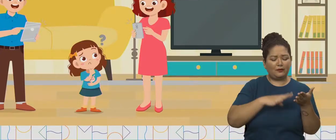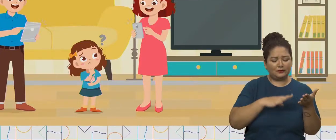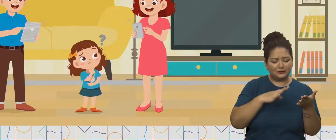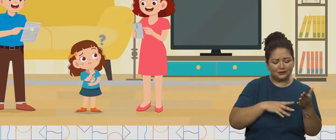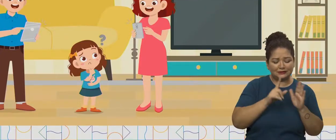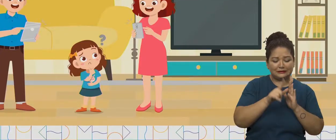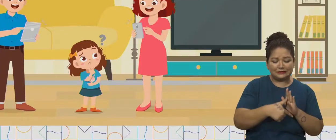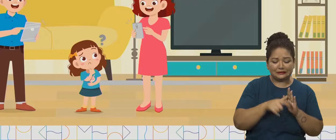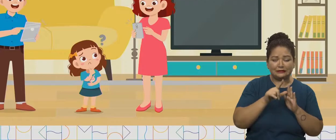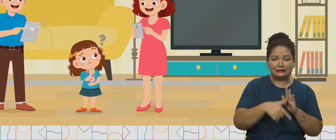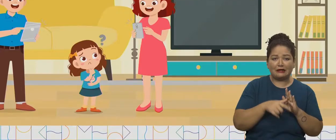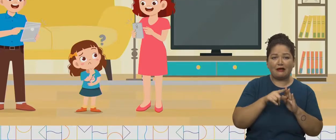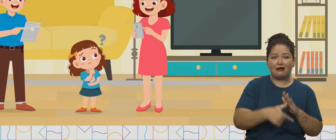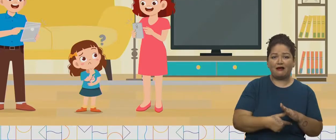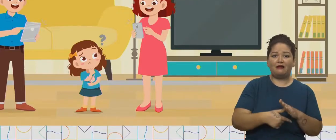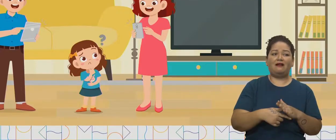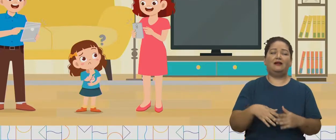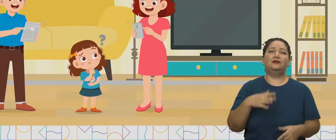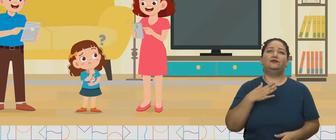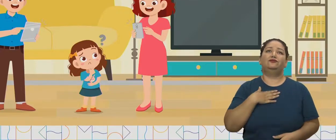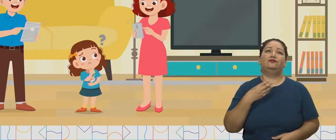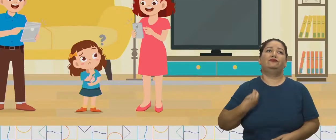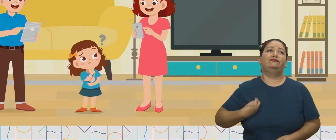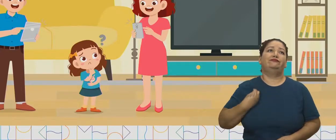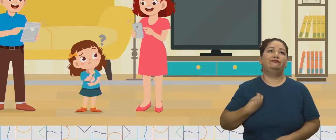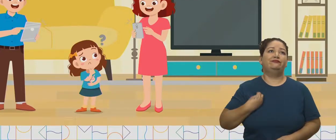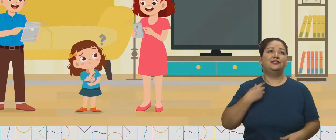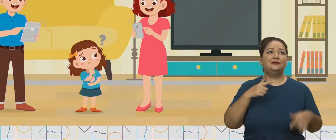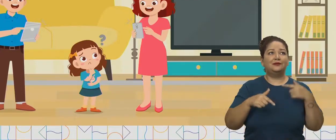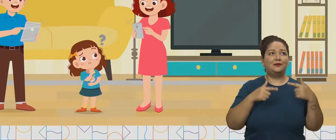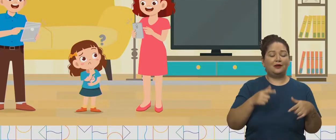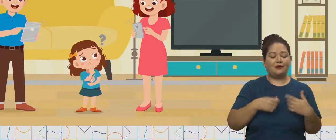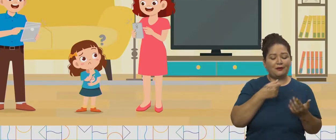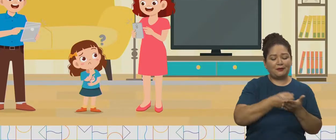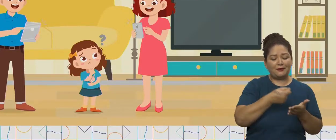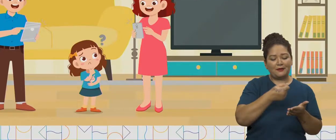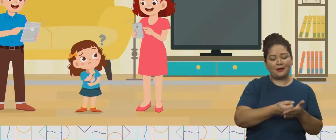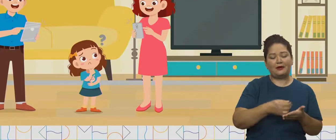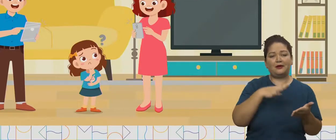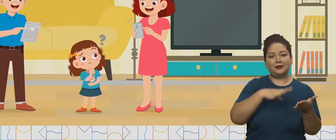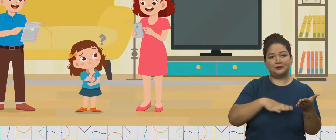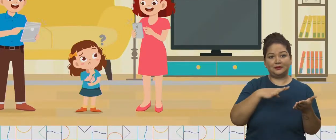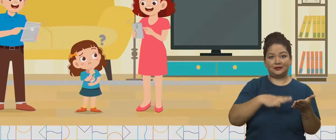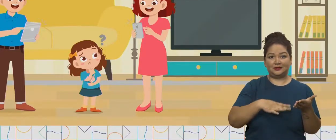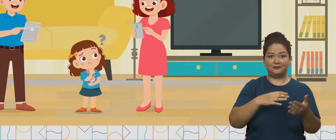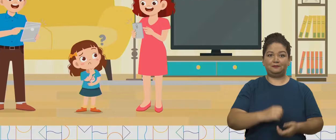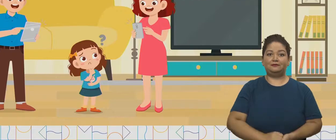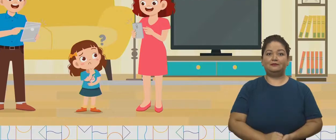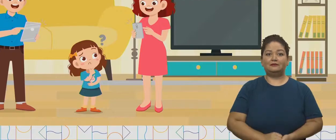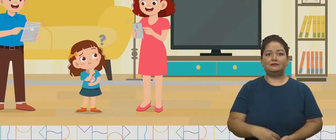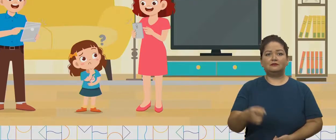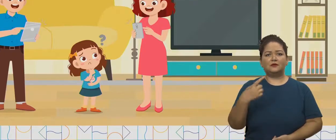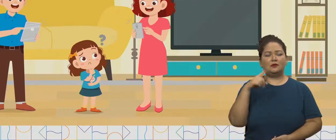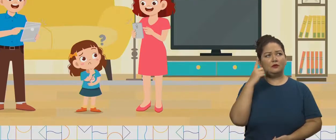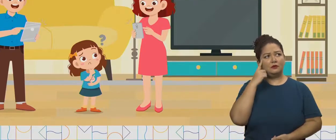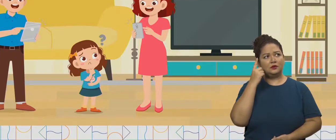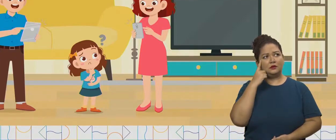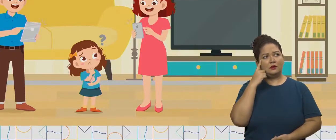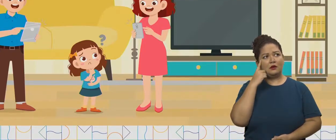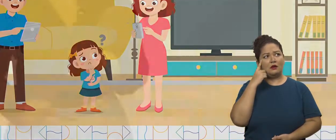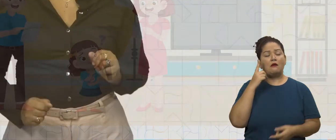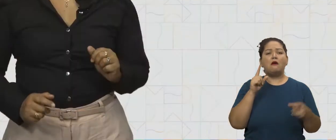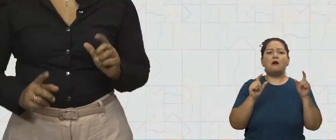boletos atrasados? Ou será que a minha vida se resume a pagar boletos? Você já parou